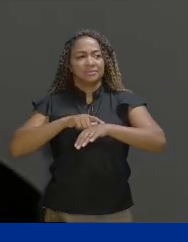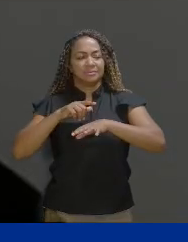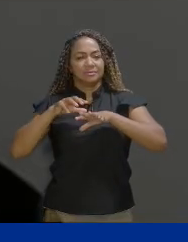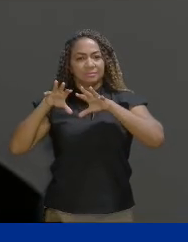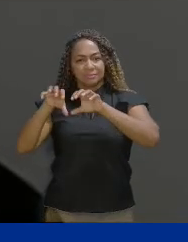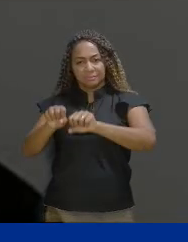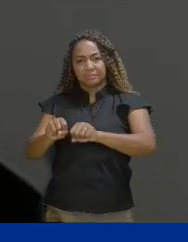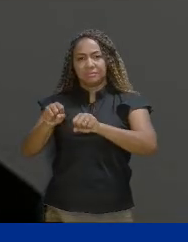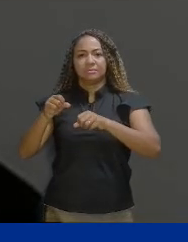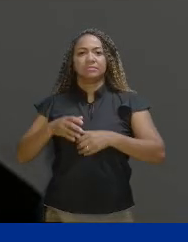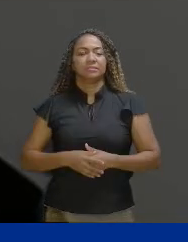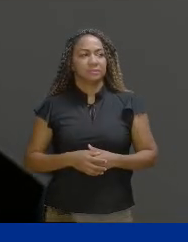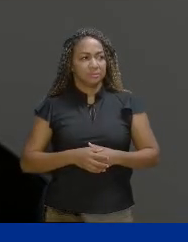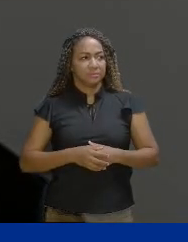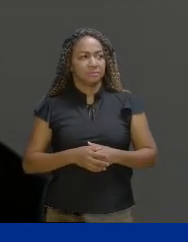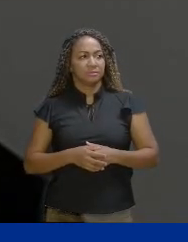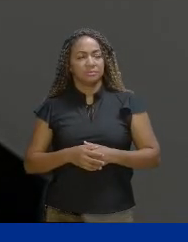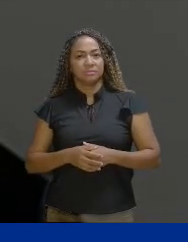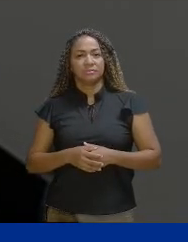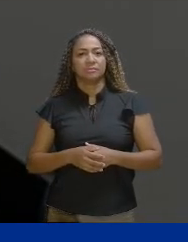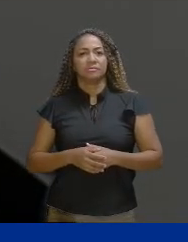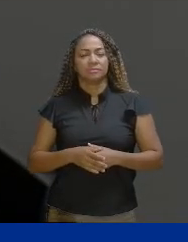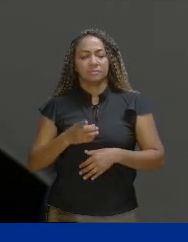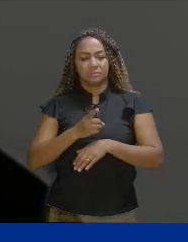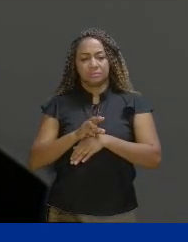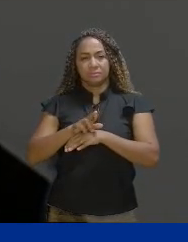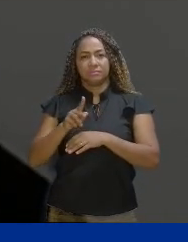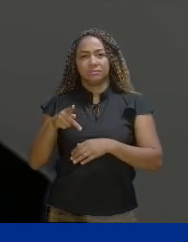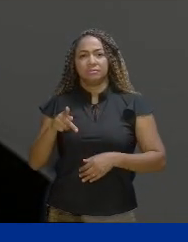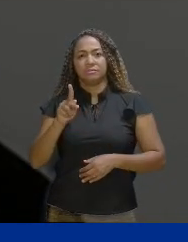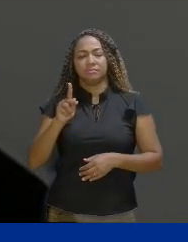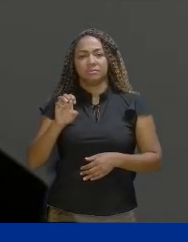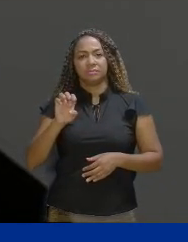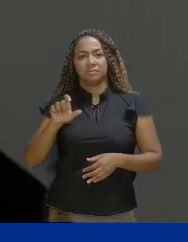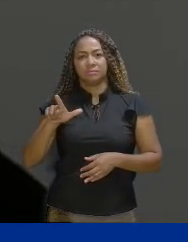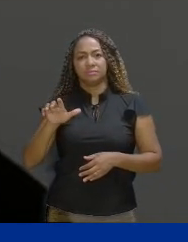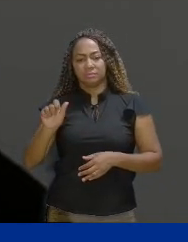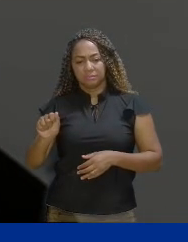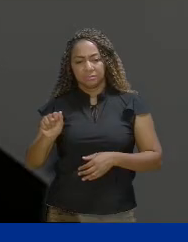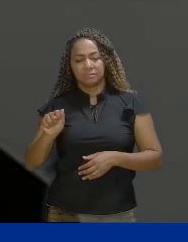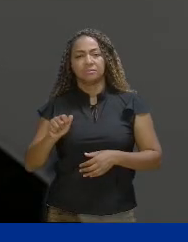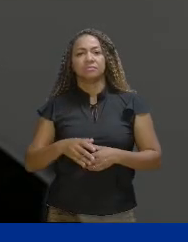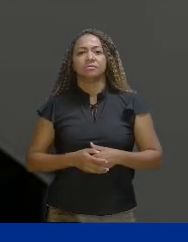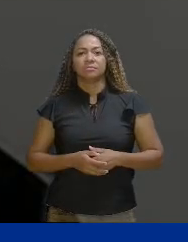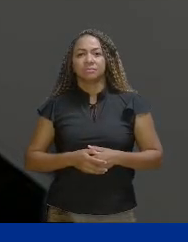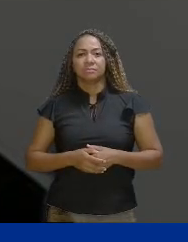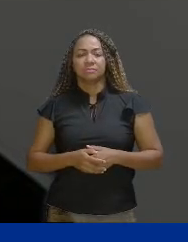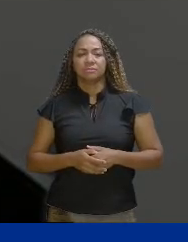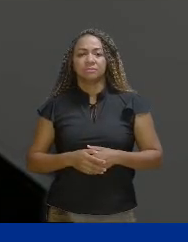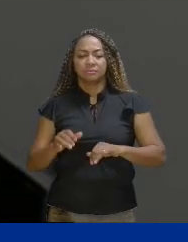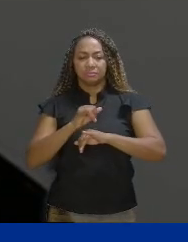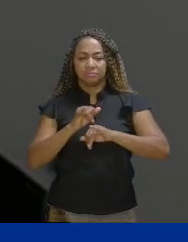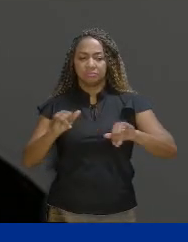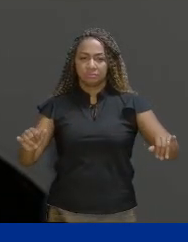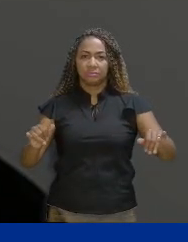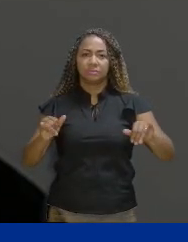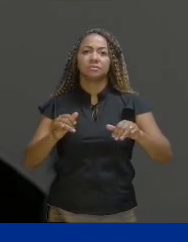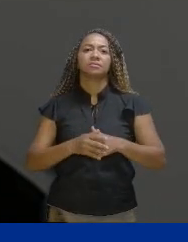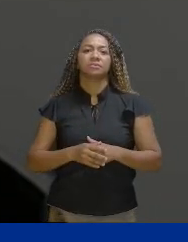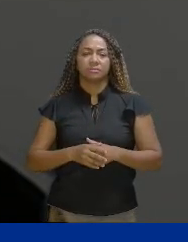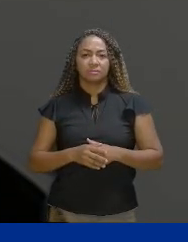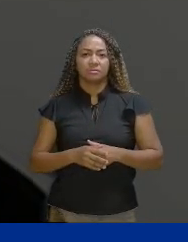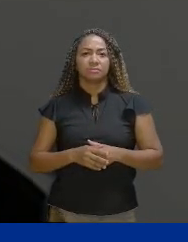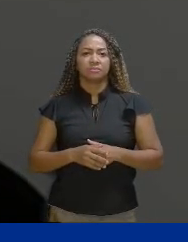posse na titularidade da doutora Keila aqui no pleno desse tribunal. E dizer que, ao longo da